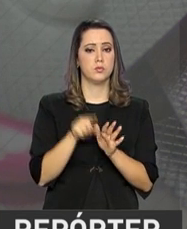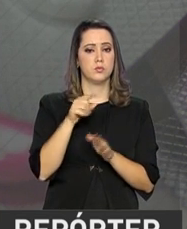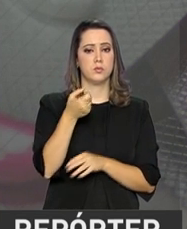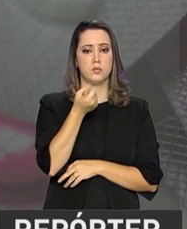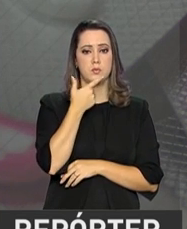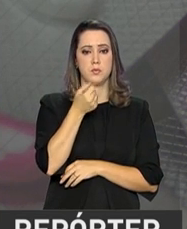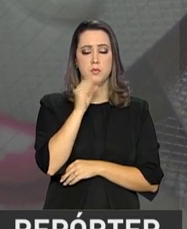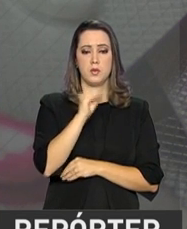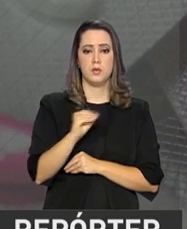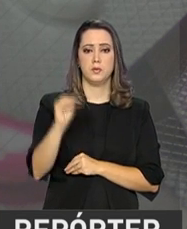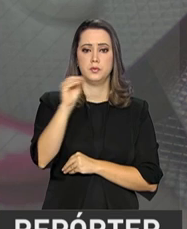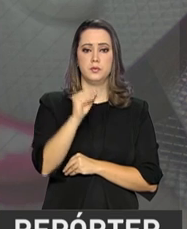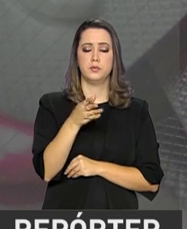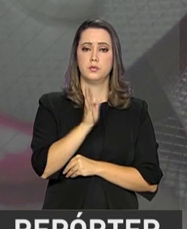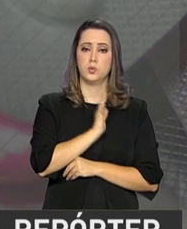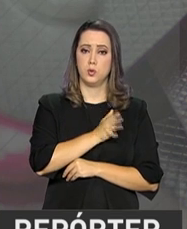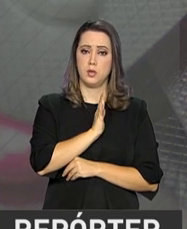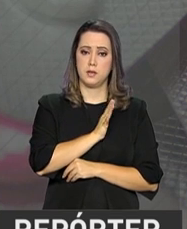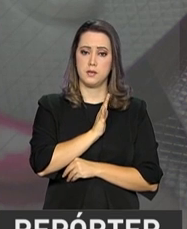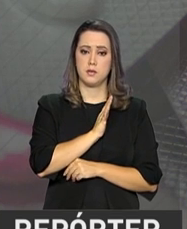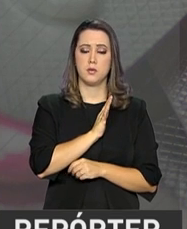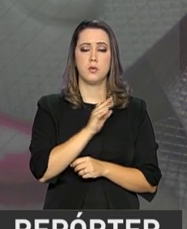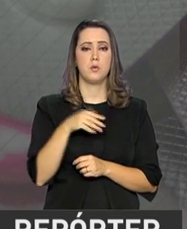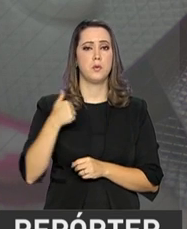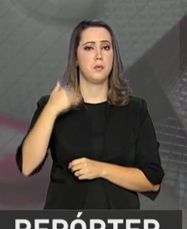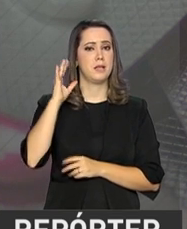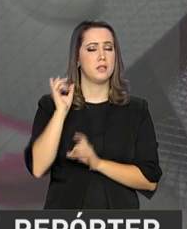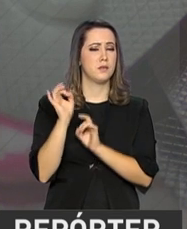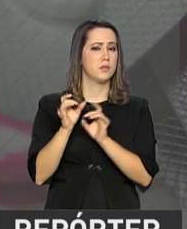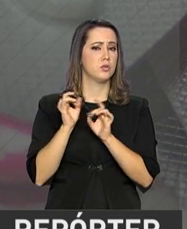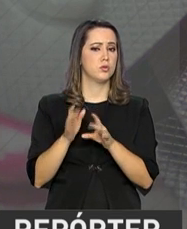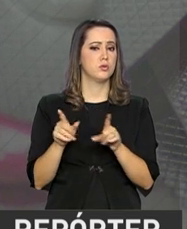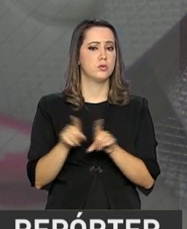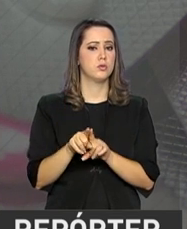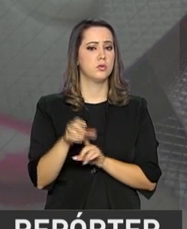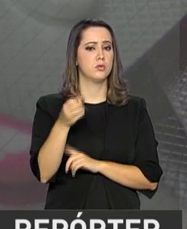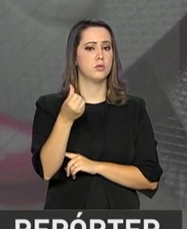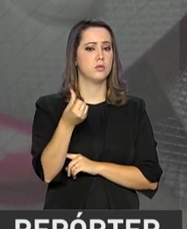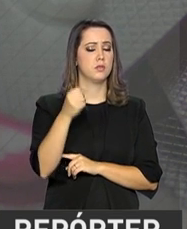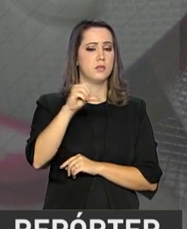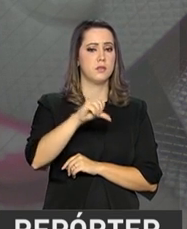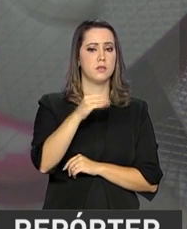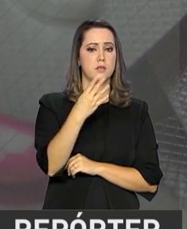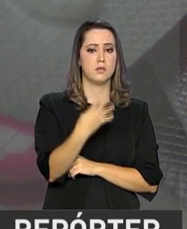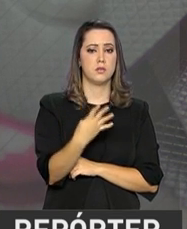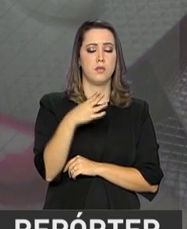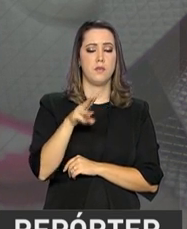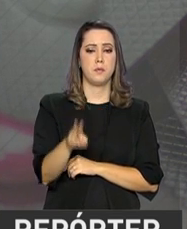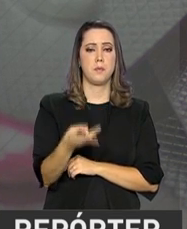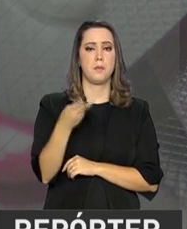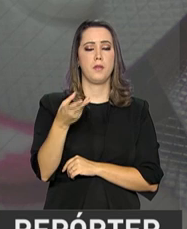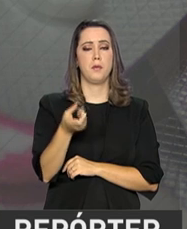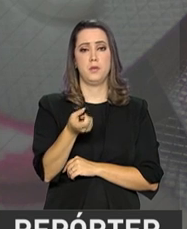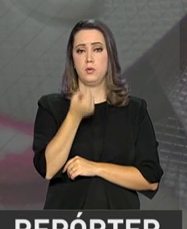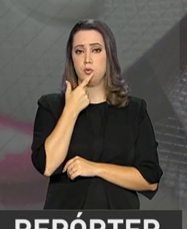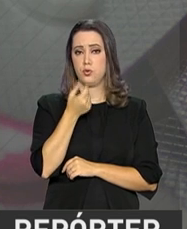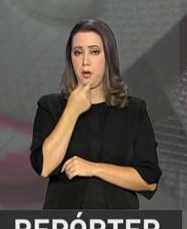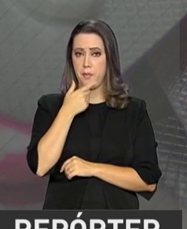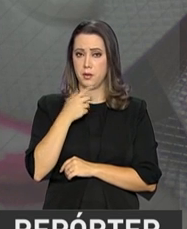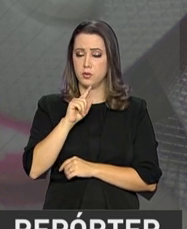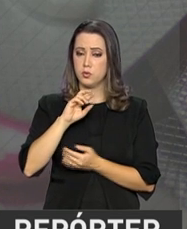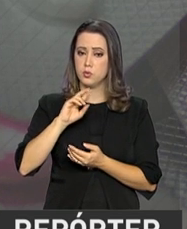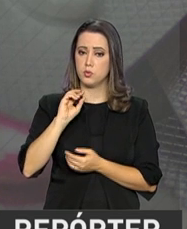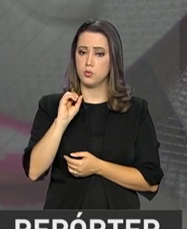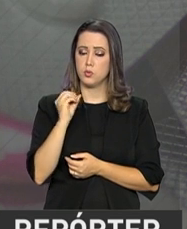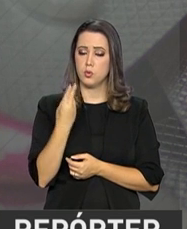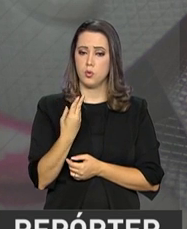para tratamento de doenças do coração foram os mais vendidos 694 milhões de embalagens ou